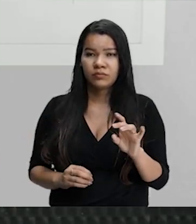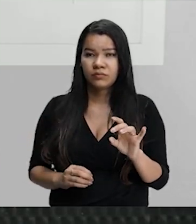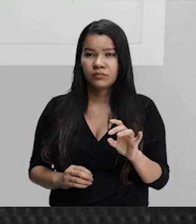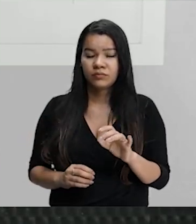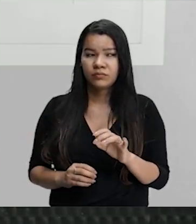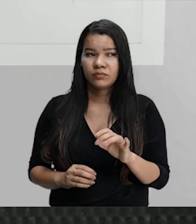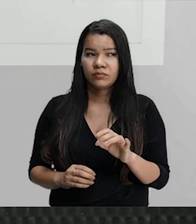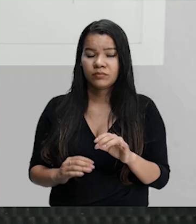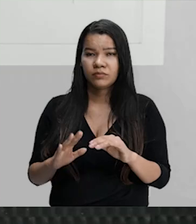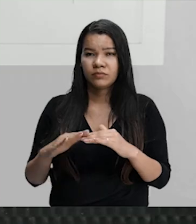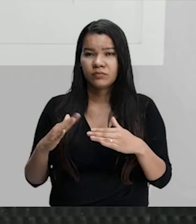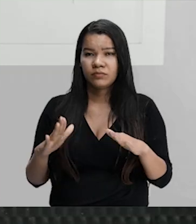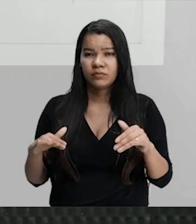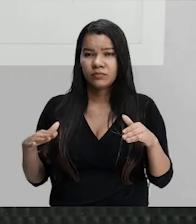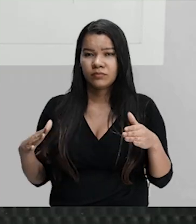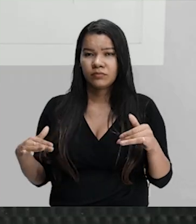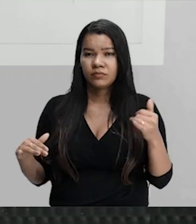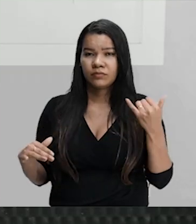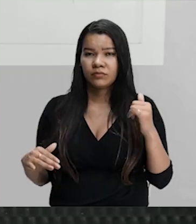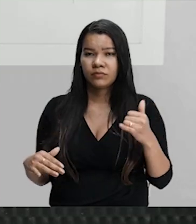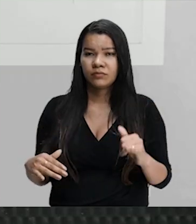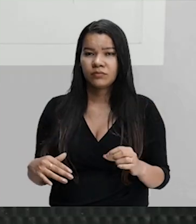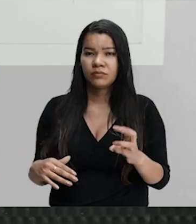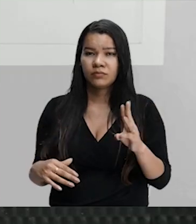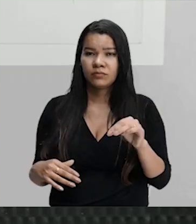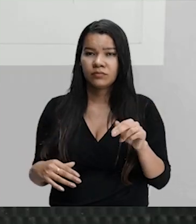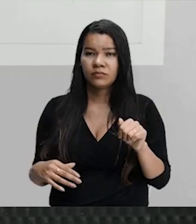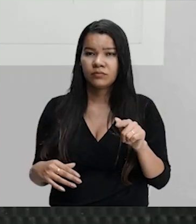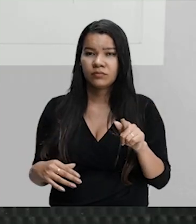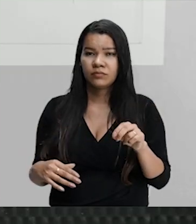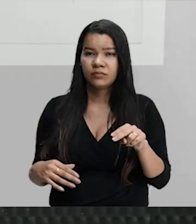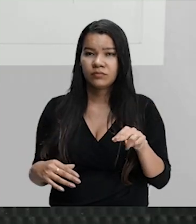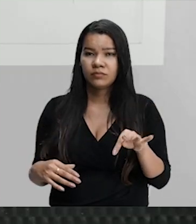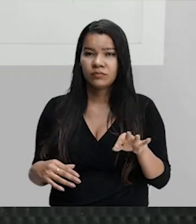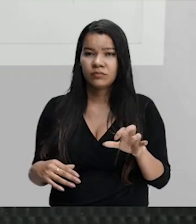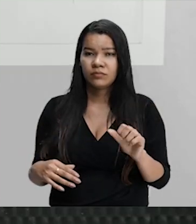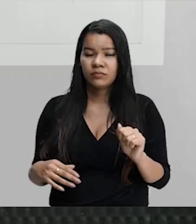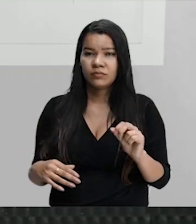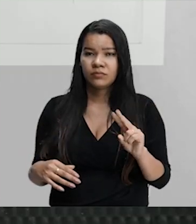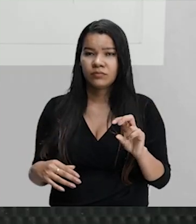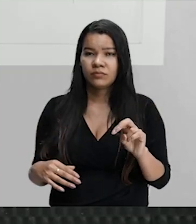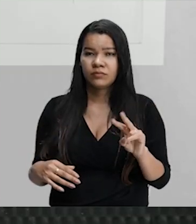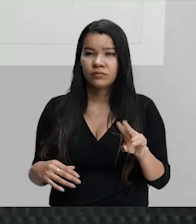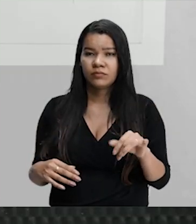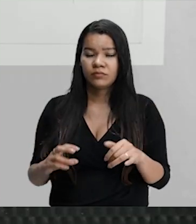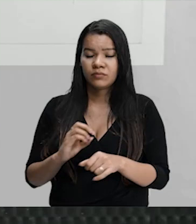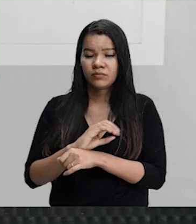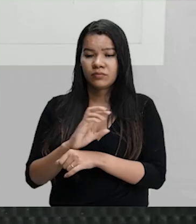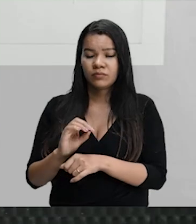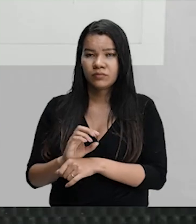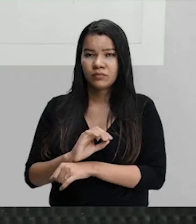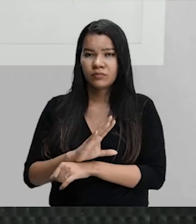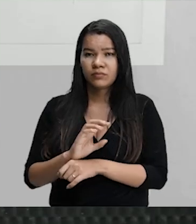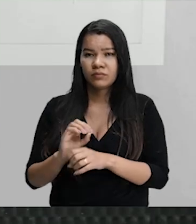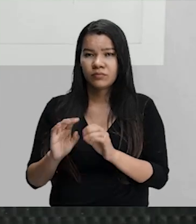que ondas eletromagnéticas. Então, ele vai emitir ondas